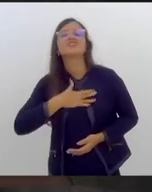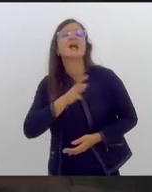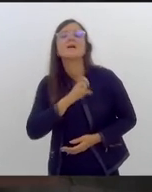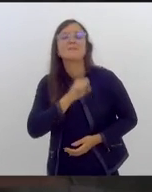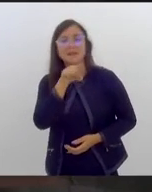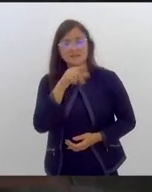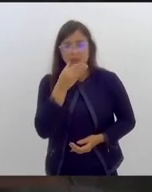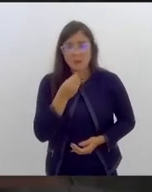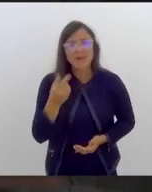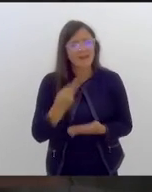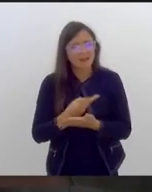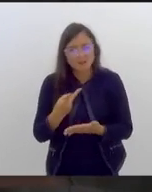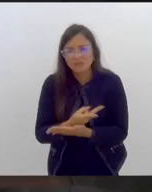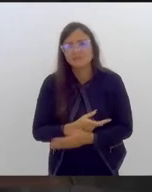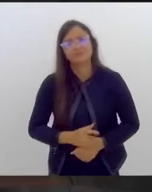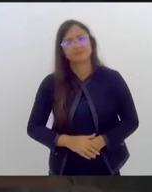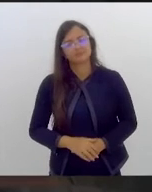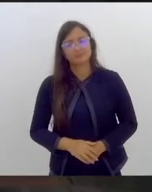seu